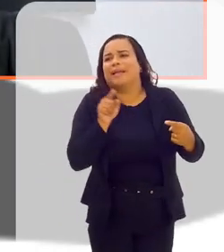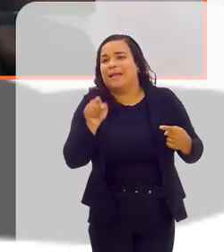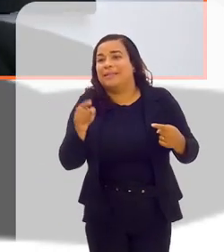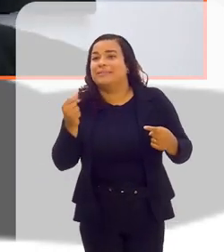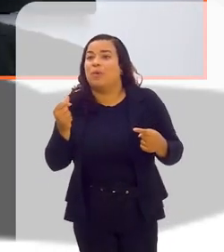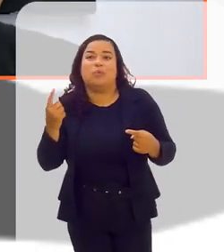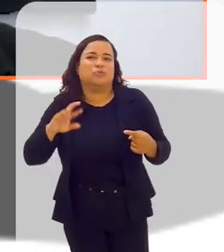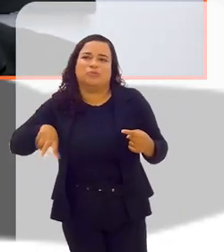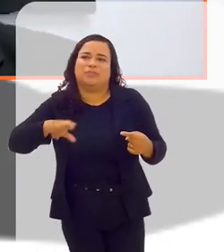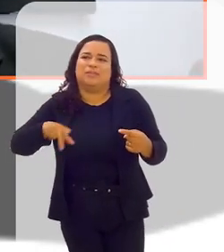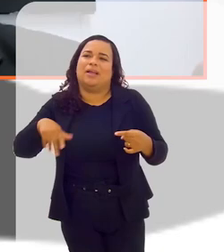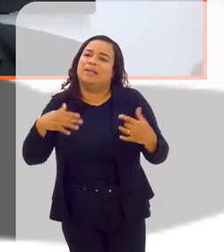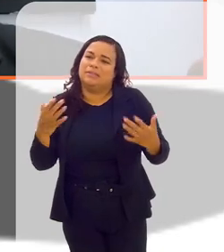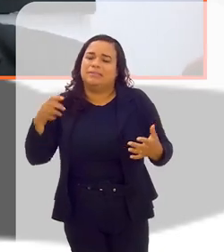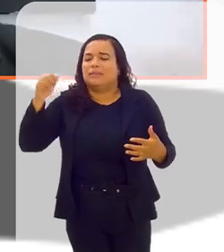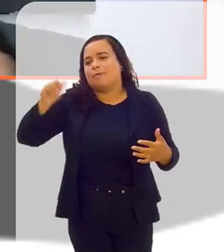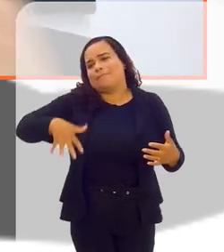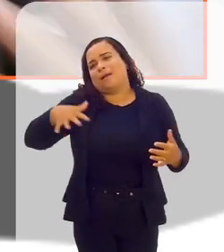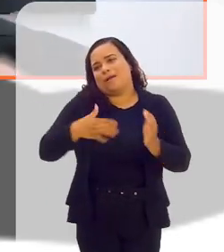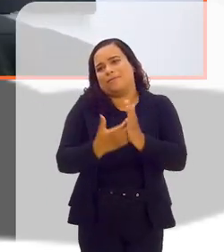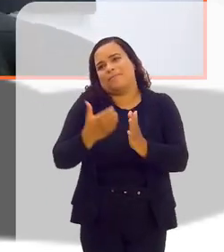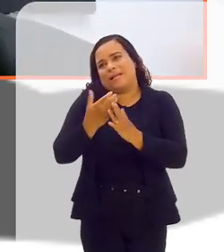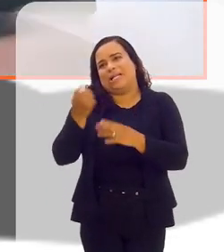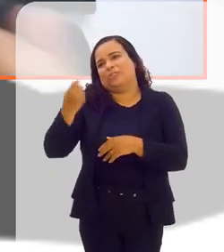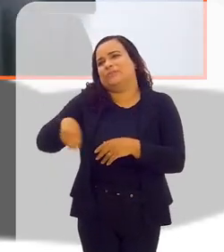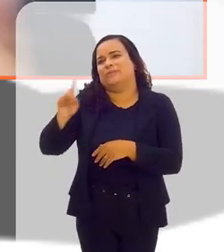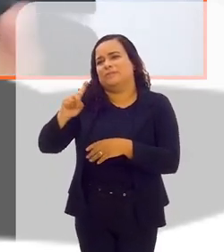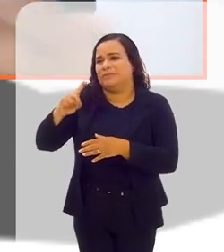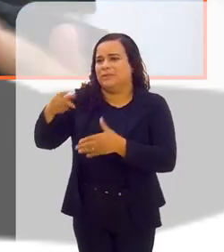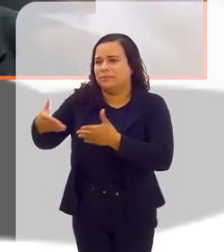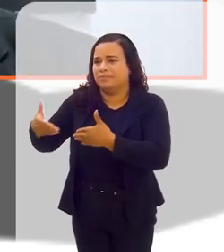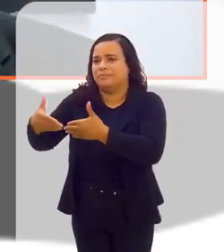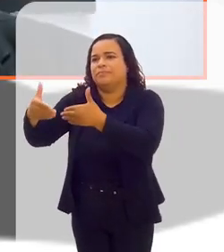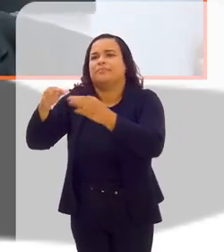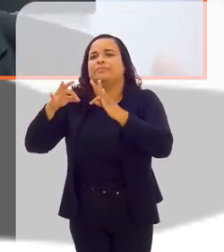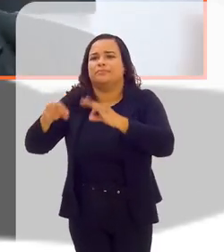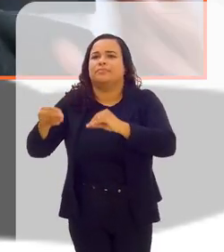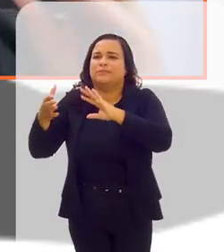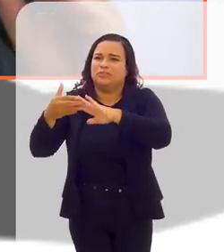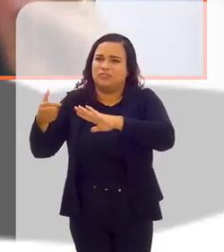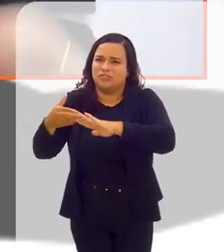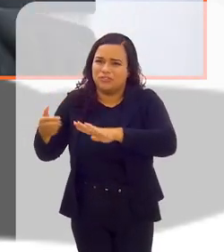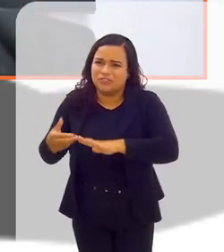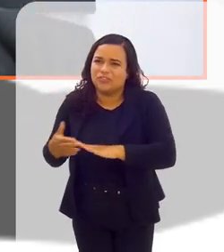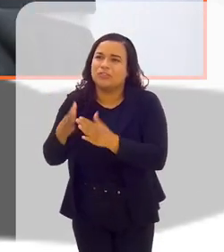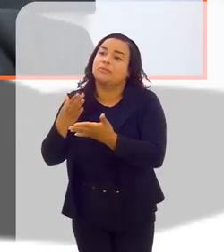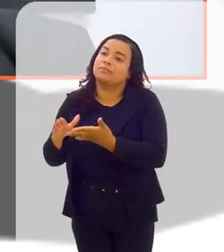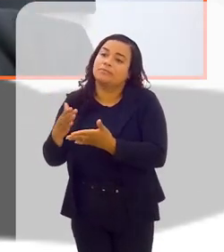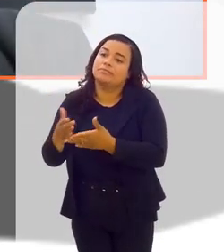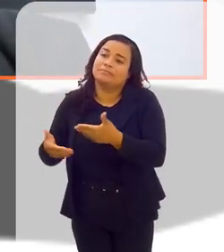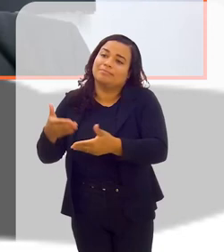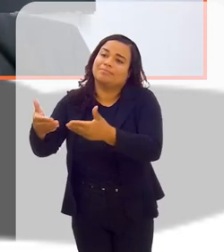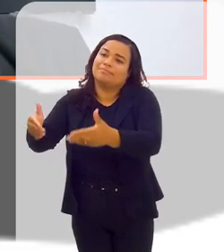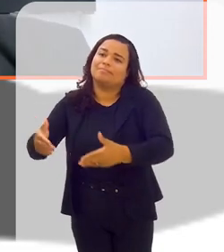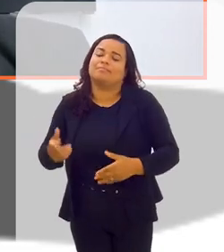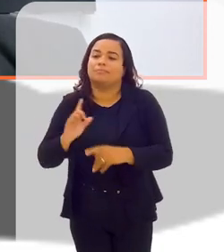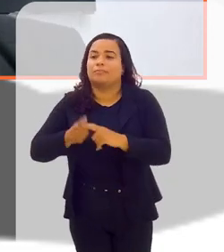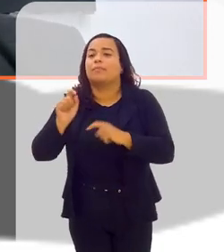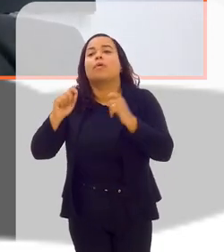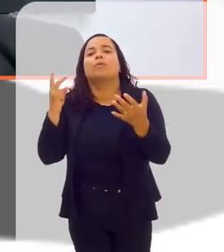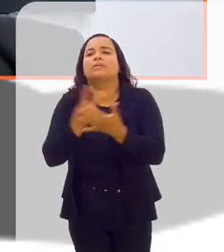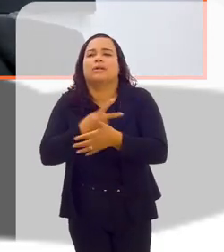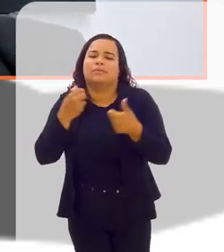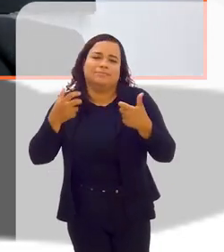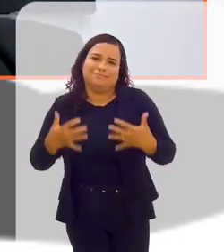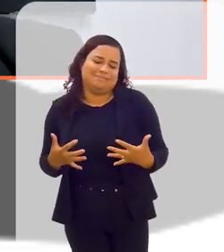para favela, não tem esse custo. Ele não Entendi. precisa de toda essa cadeia. Entendi. Ele, a Você elimina a ideia é que. gordura, né? É